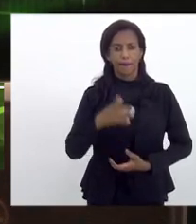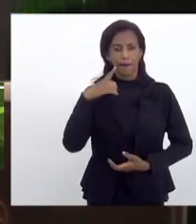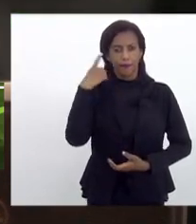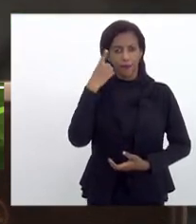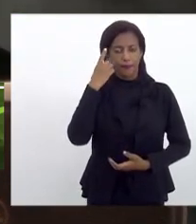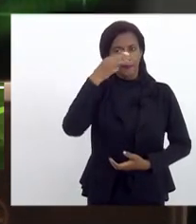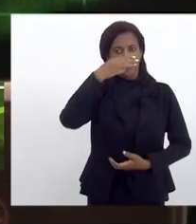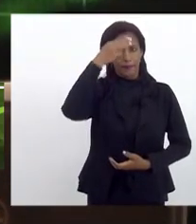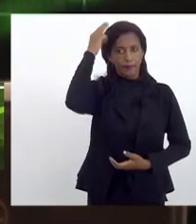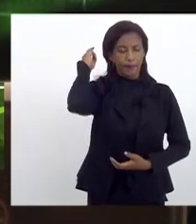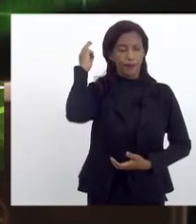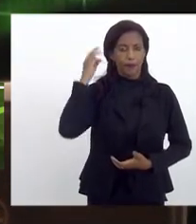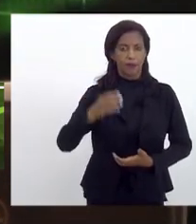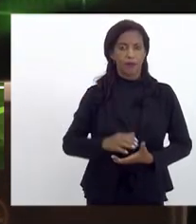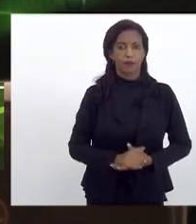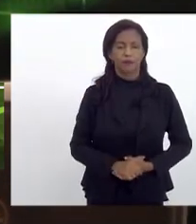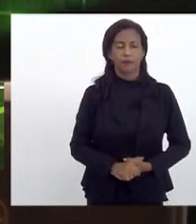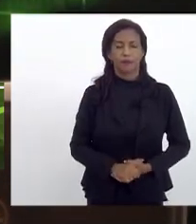Pacheco